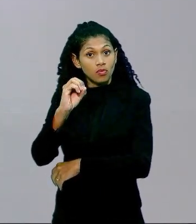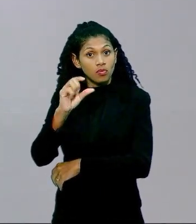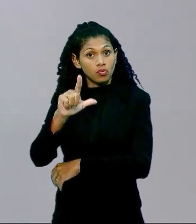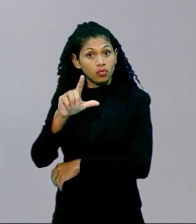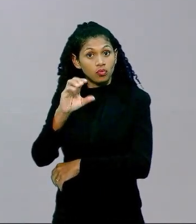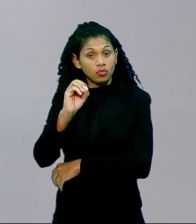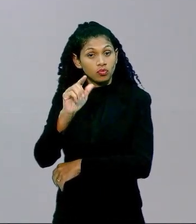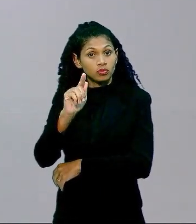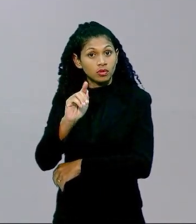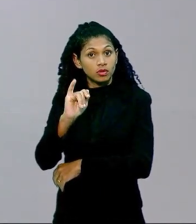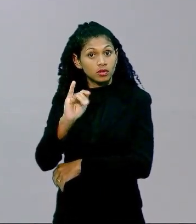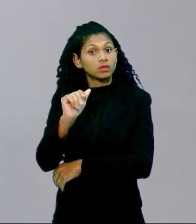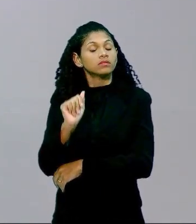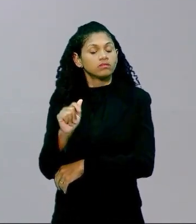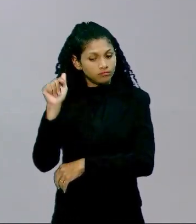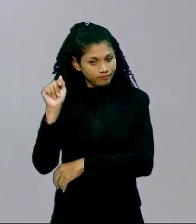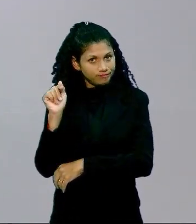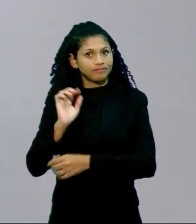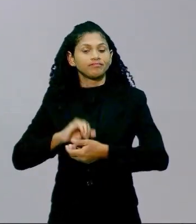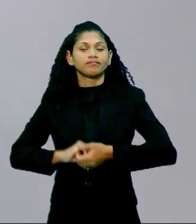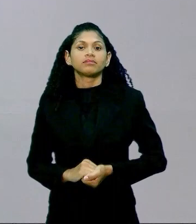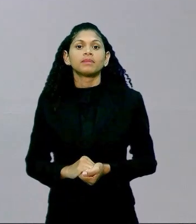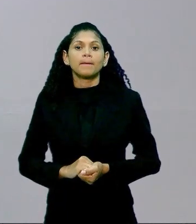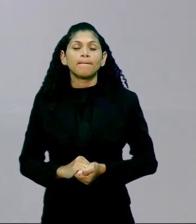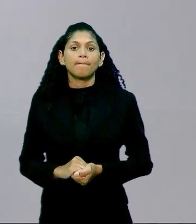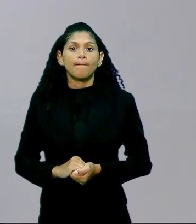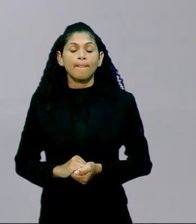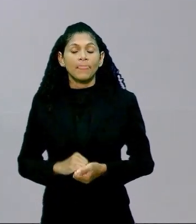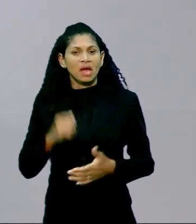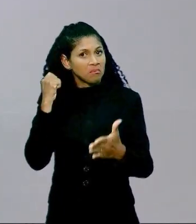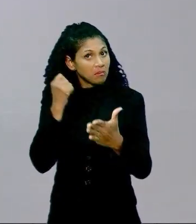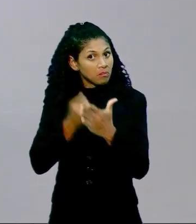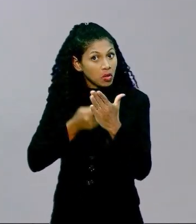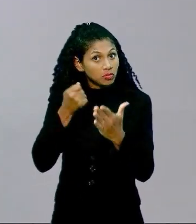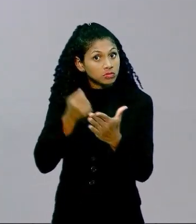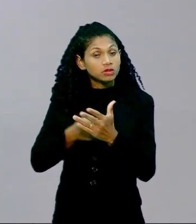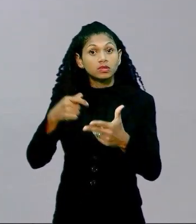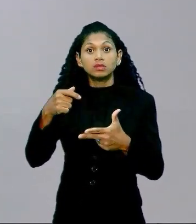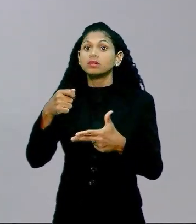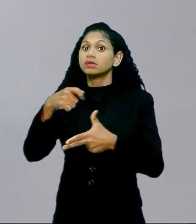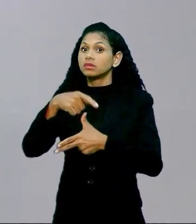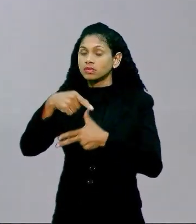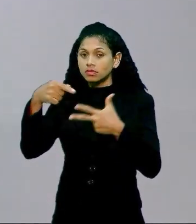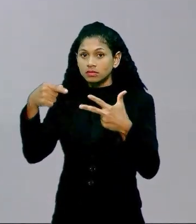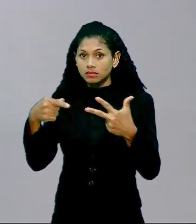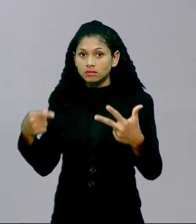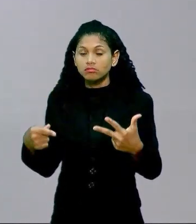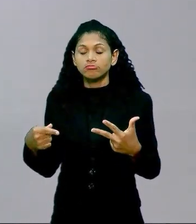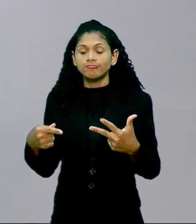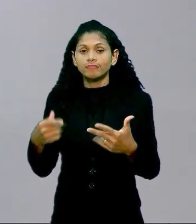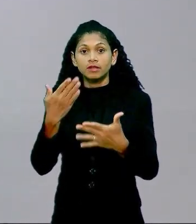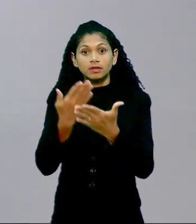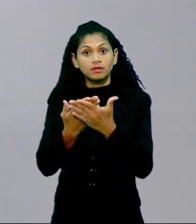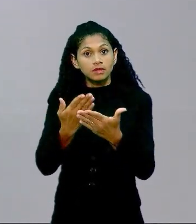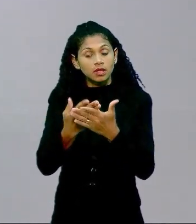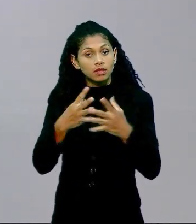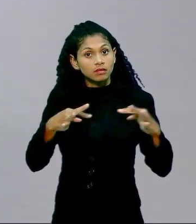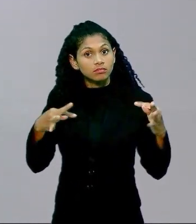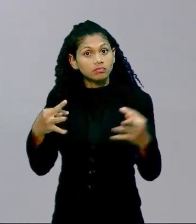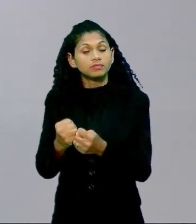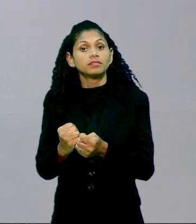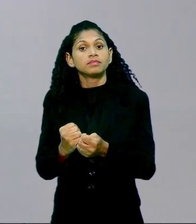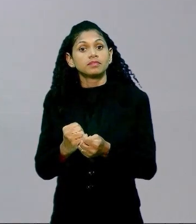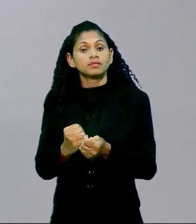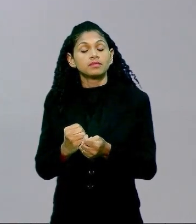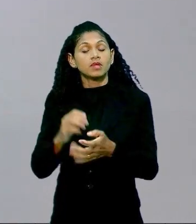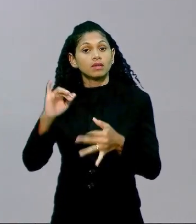lembrando, ecologia é o assunto que mais é cobrado no Enem. Então essas aulas todas, elas estão